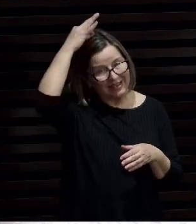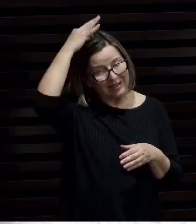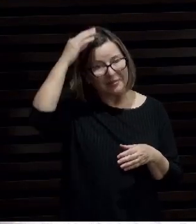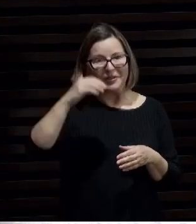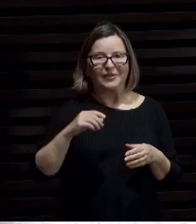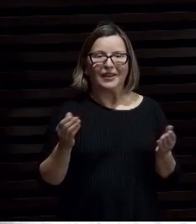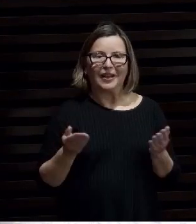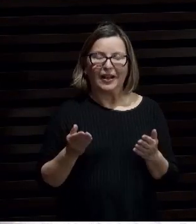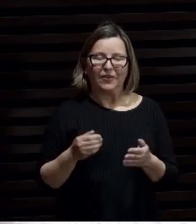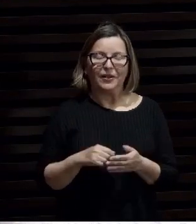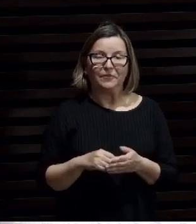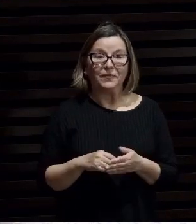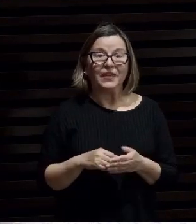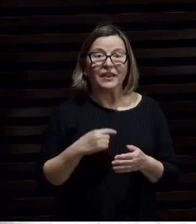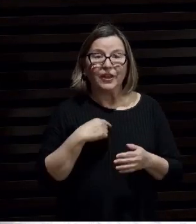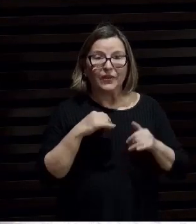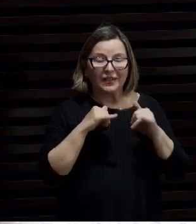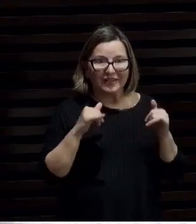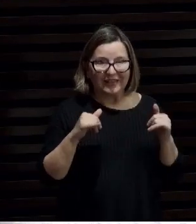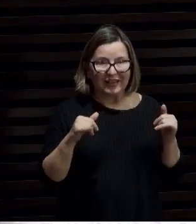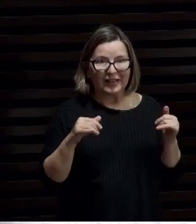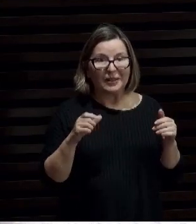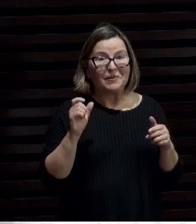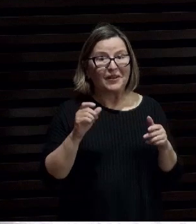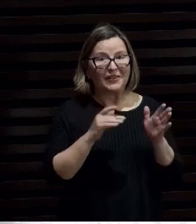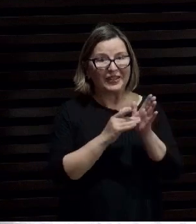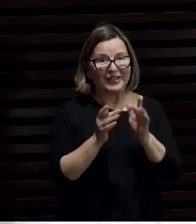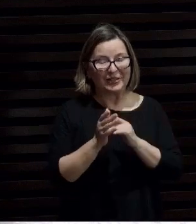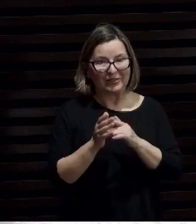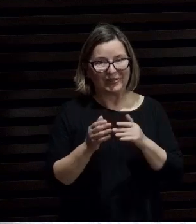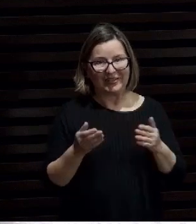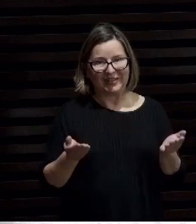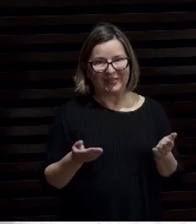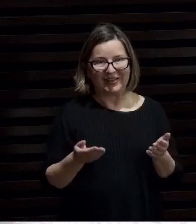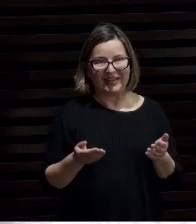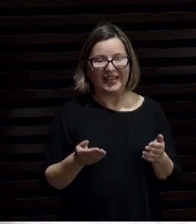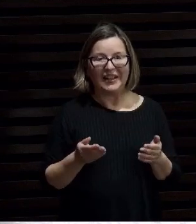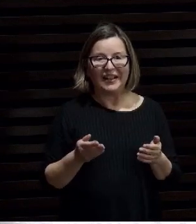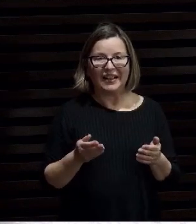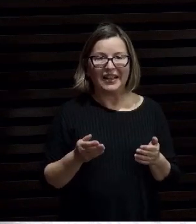de Jesus para você. O que ele diz é o seguinte: vinde a mim.